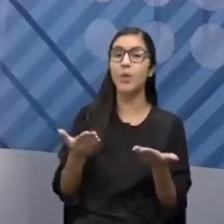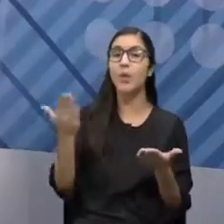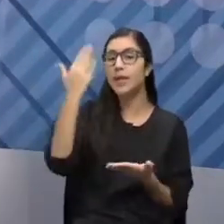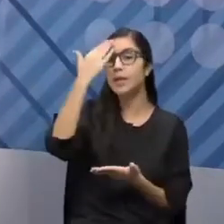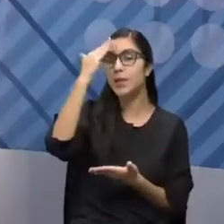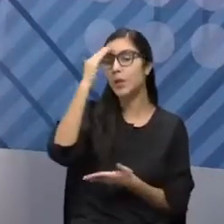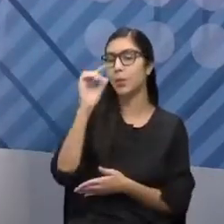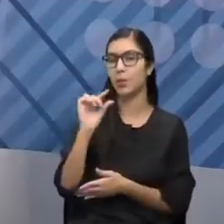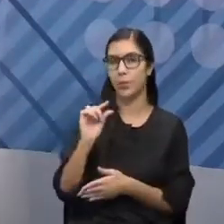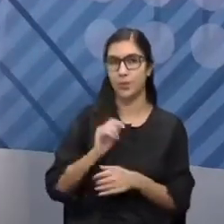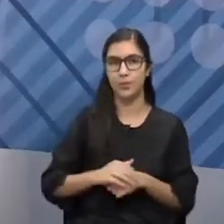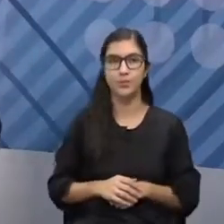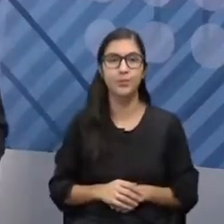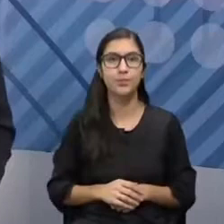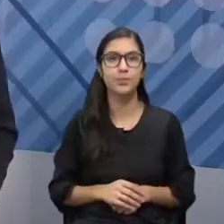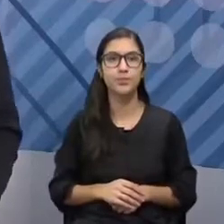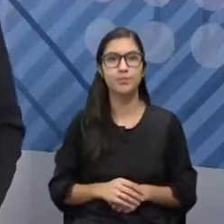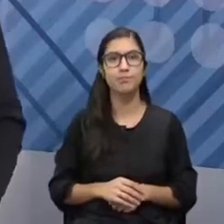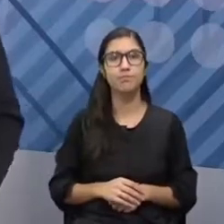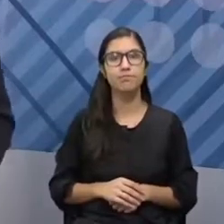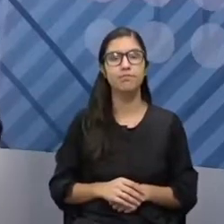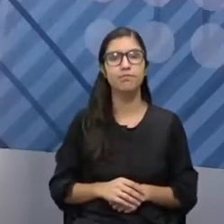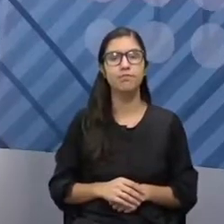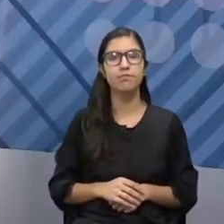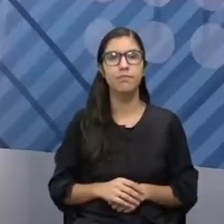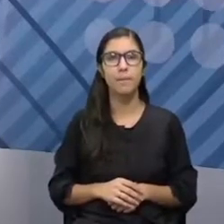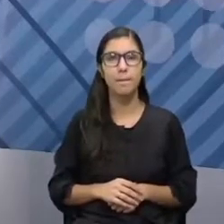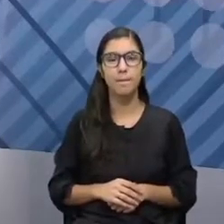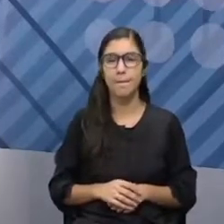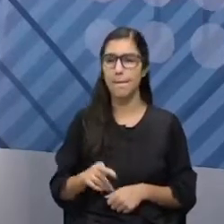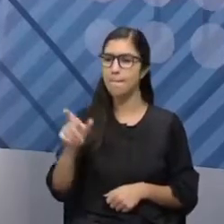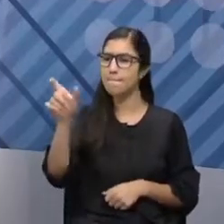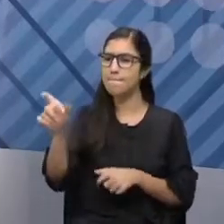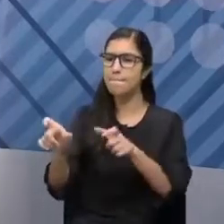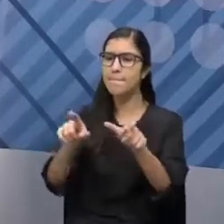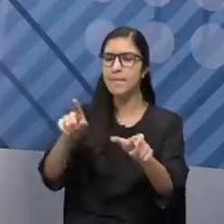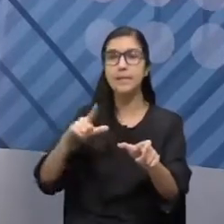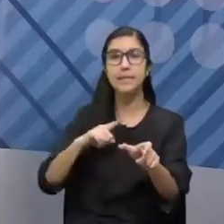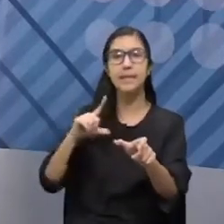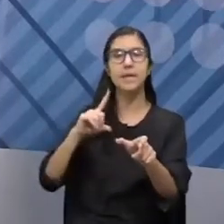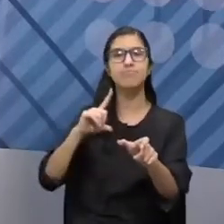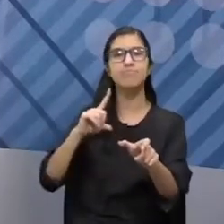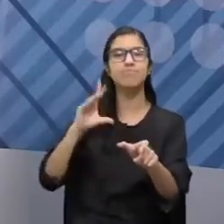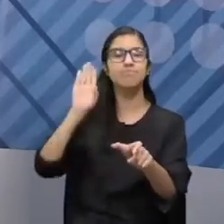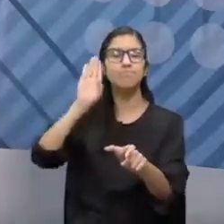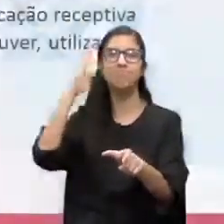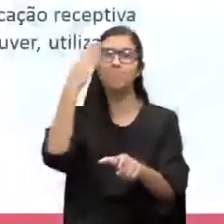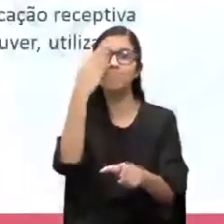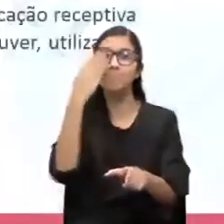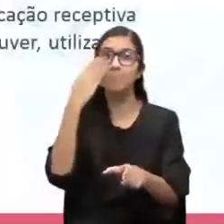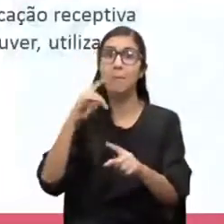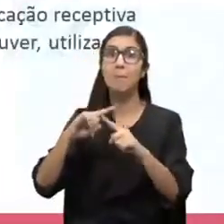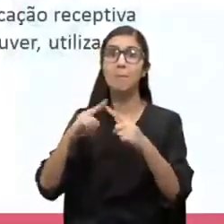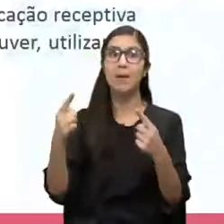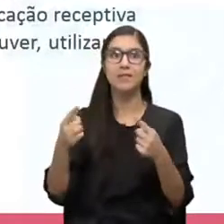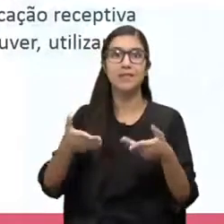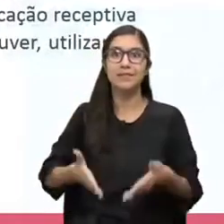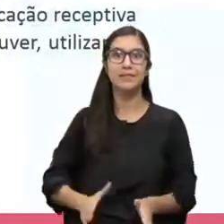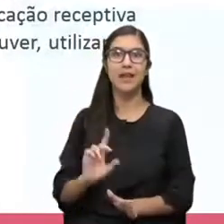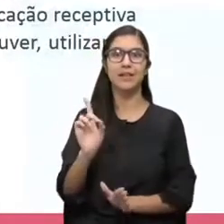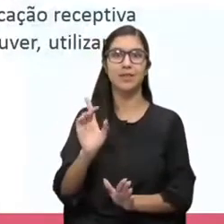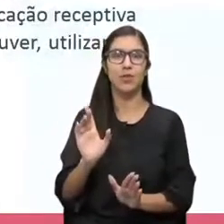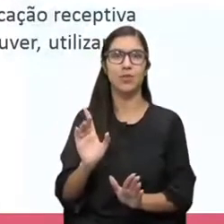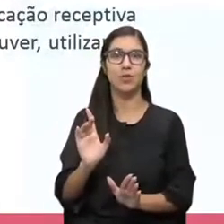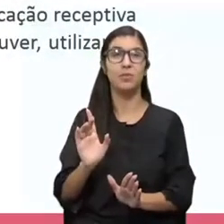um pouquinho. Quem são as pessoas que têm a surdo-cegueira adquirida? Então vamos ao 4.